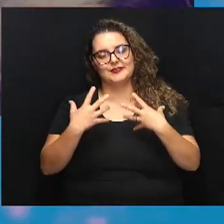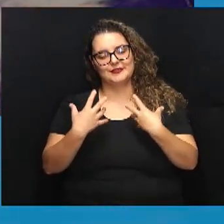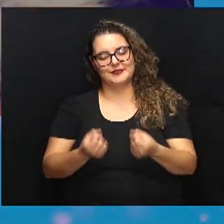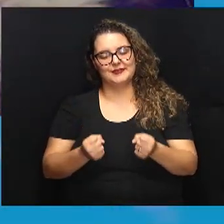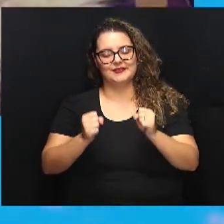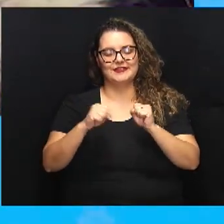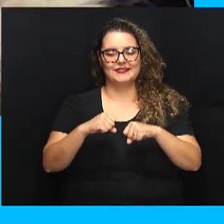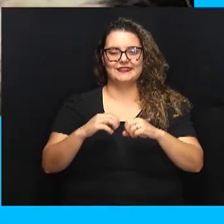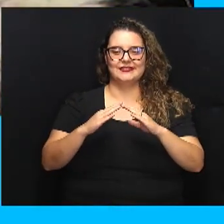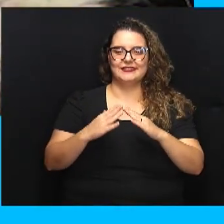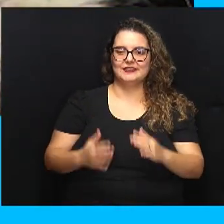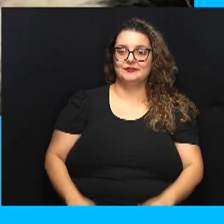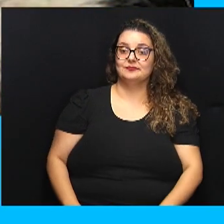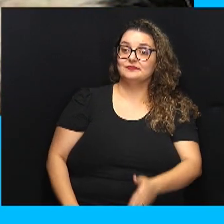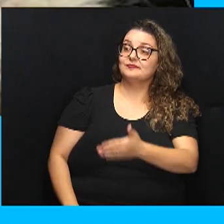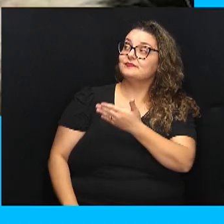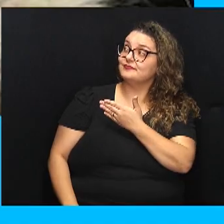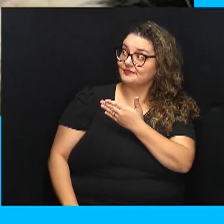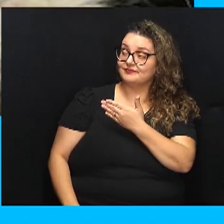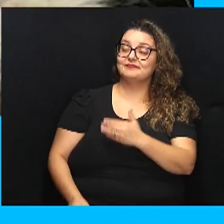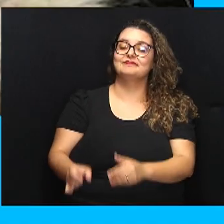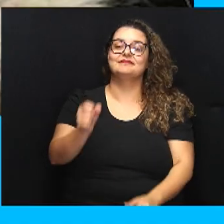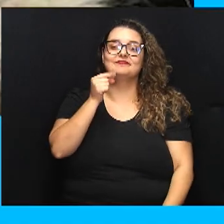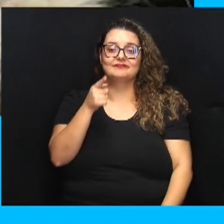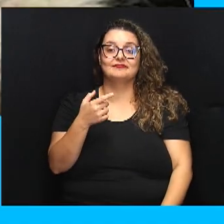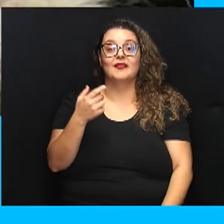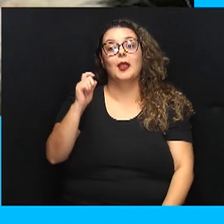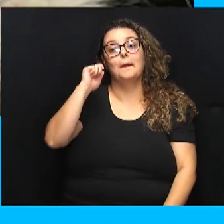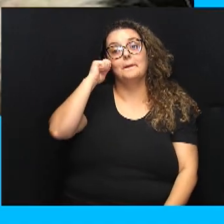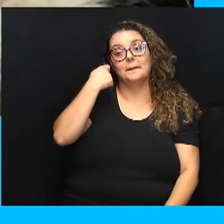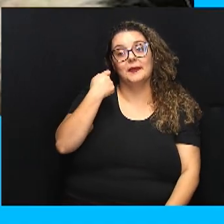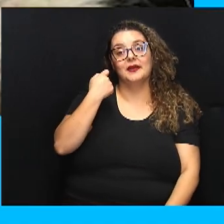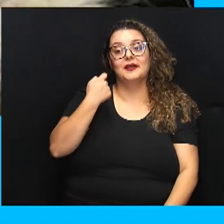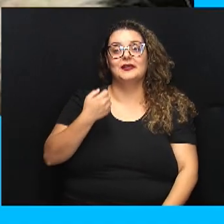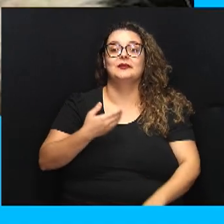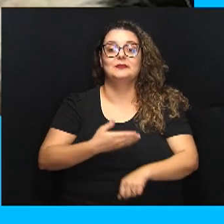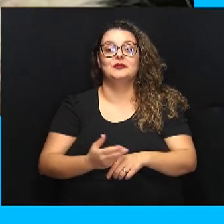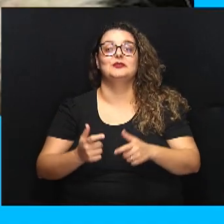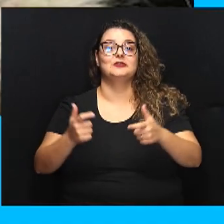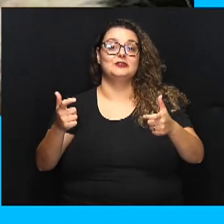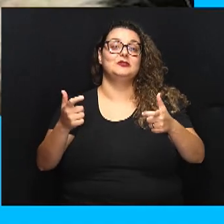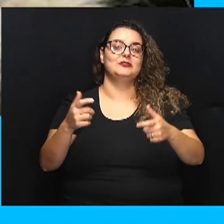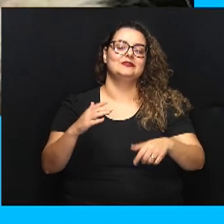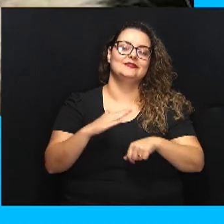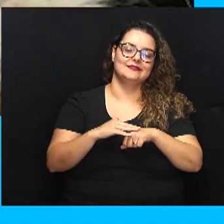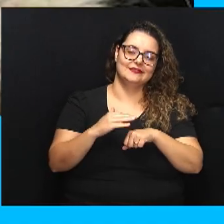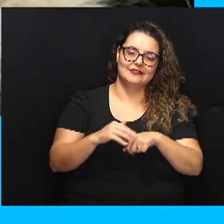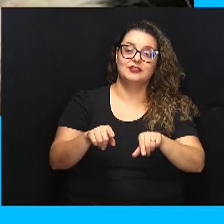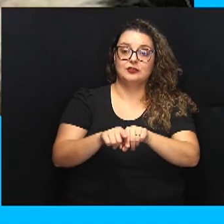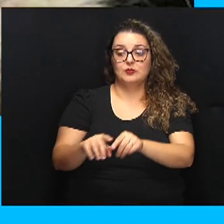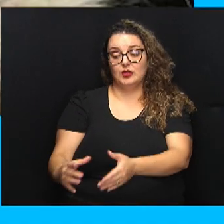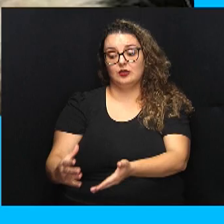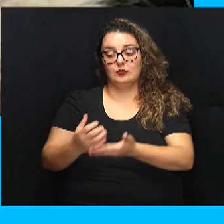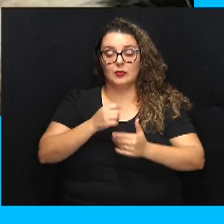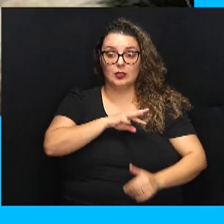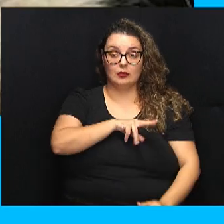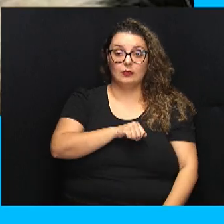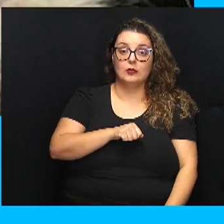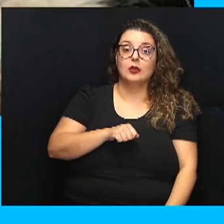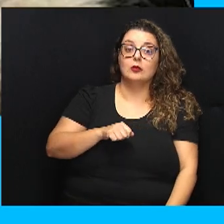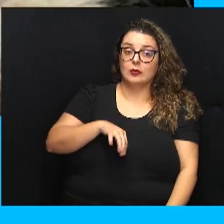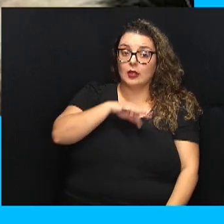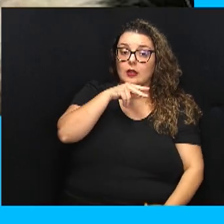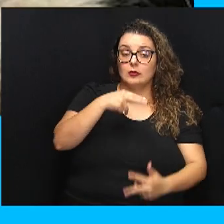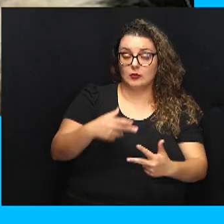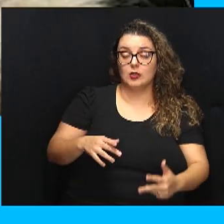casa. Kovu é este gato preto e branco grande e dócil. Ele foi também resgatado pelo SAMU Animal em